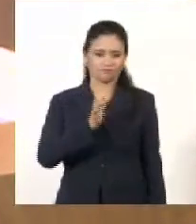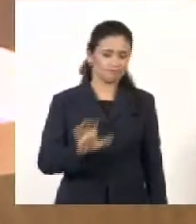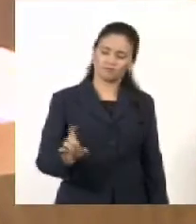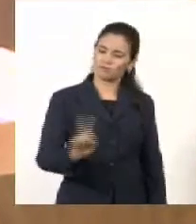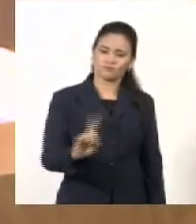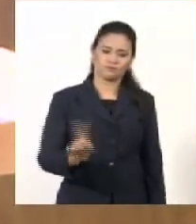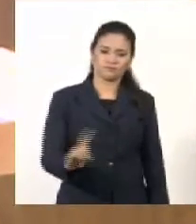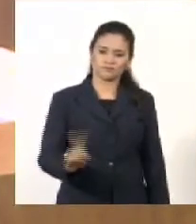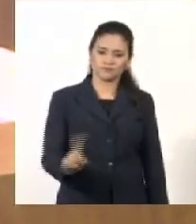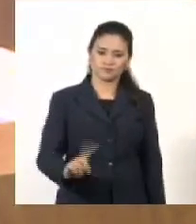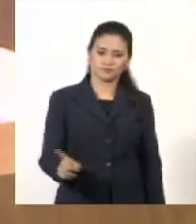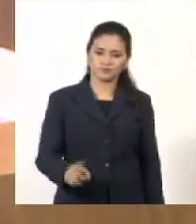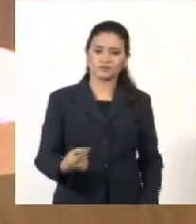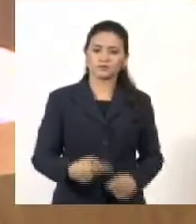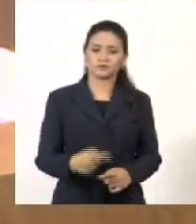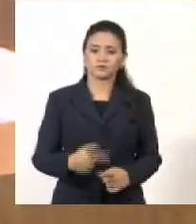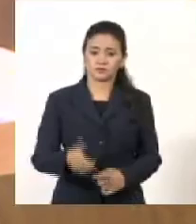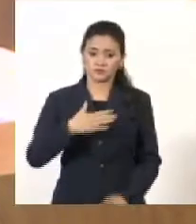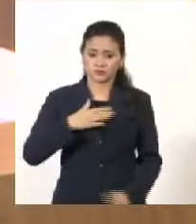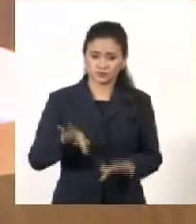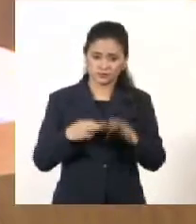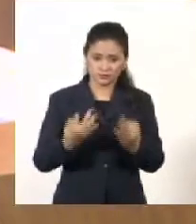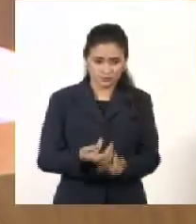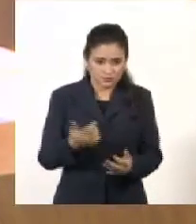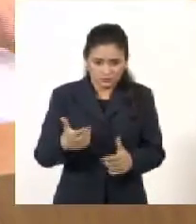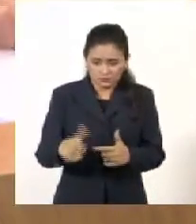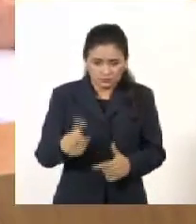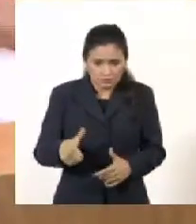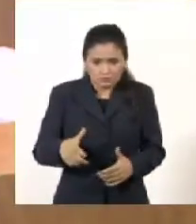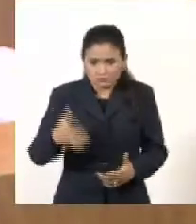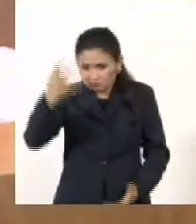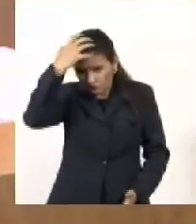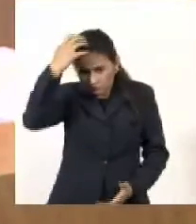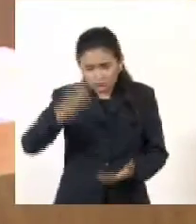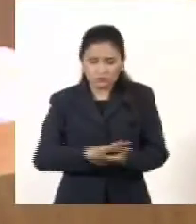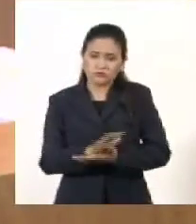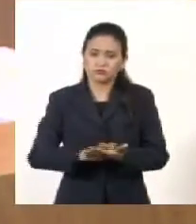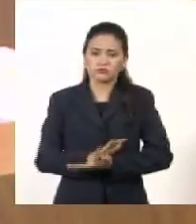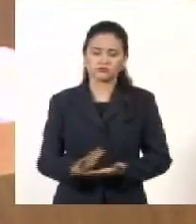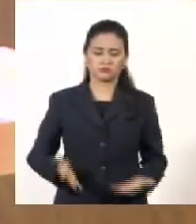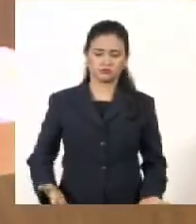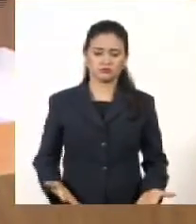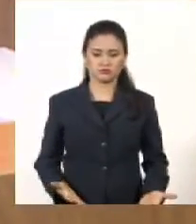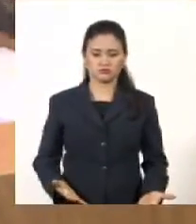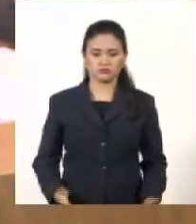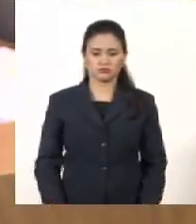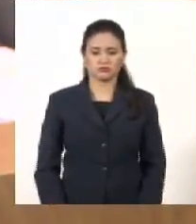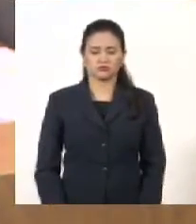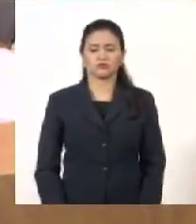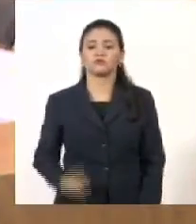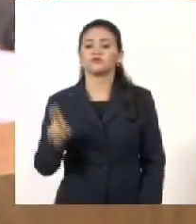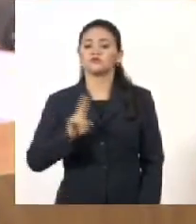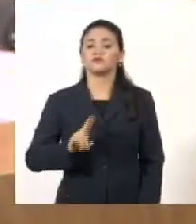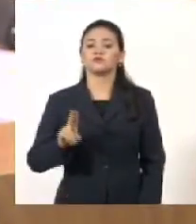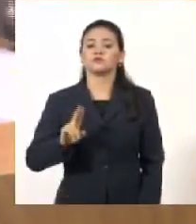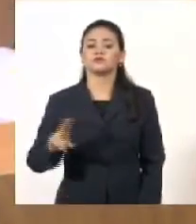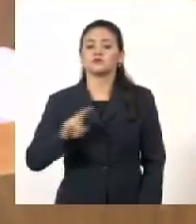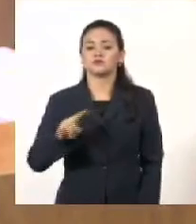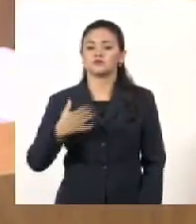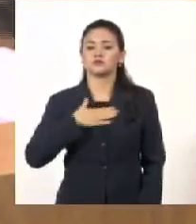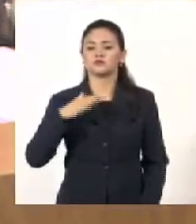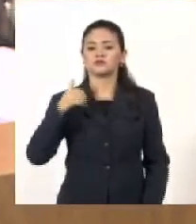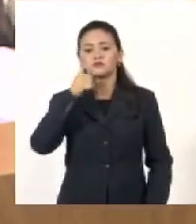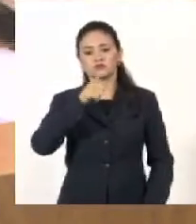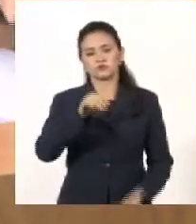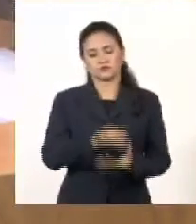naquilo que minha família não tem envolvimento. E já que usou o nome da minha esposa, eu quero dizer